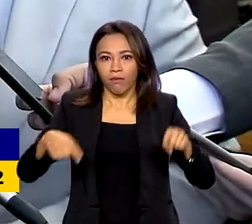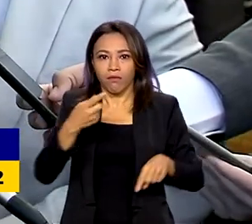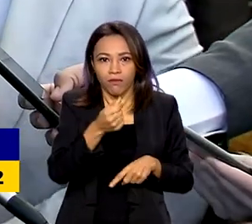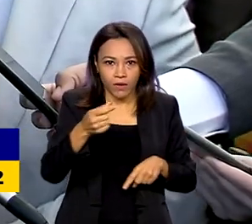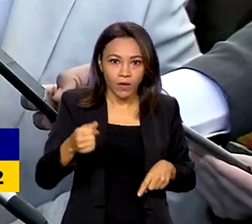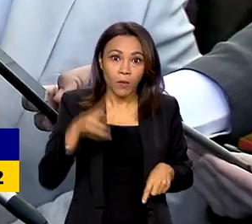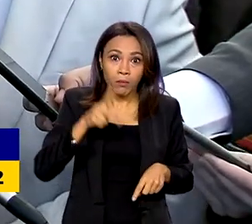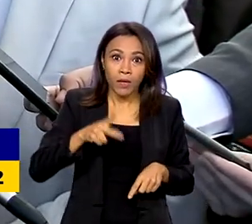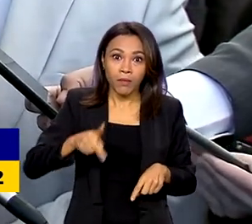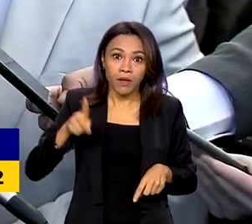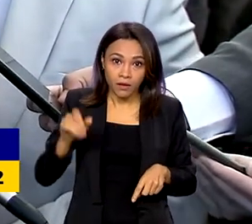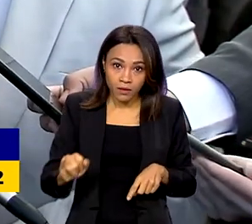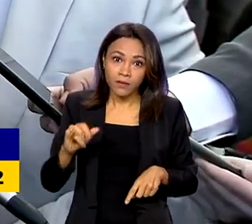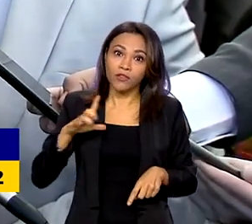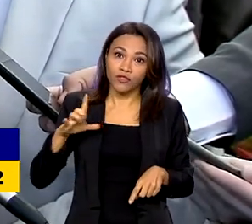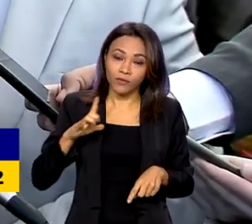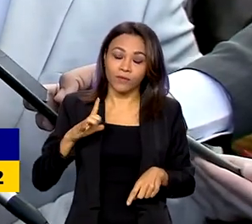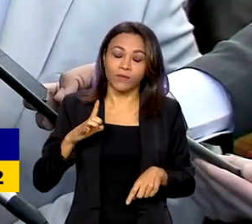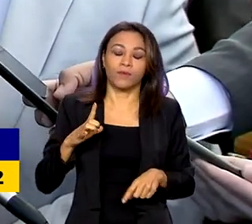impunha.